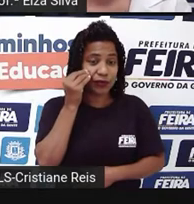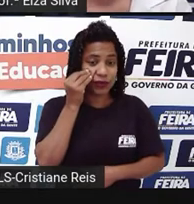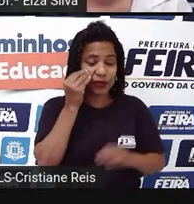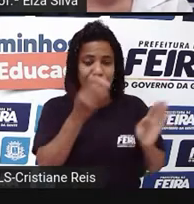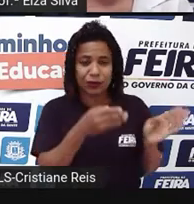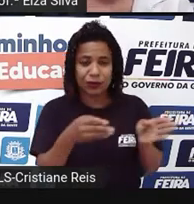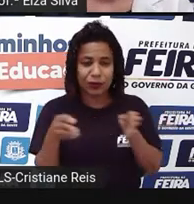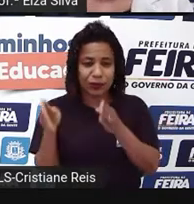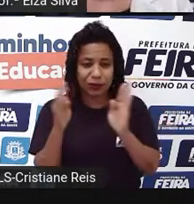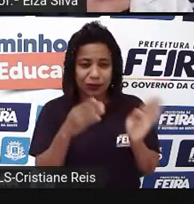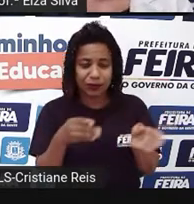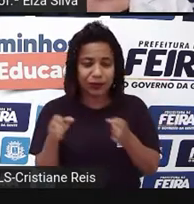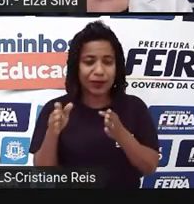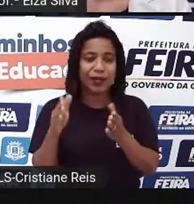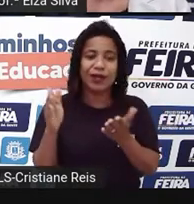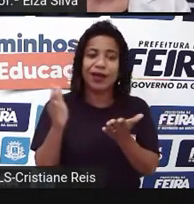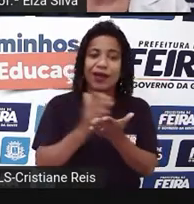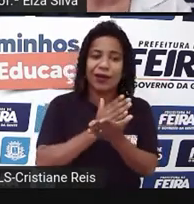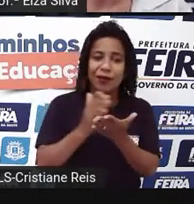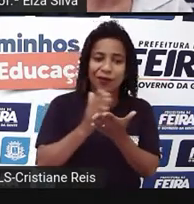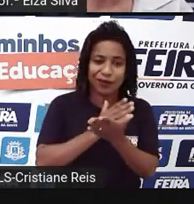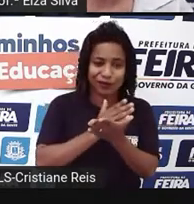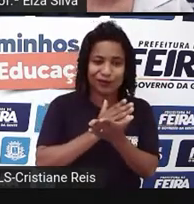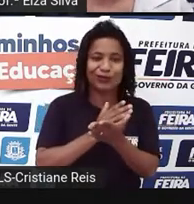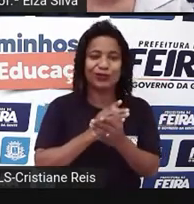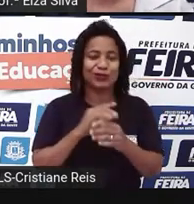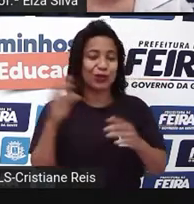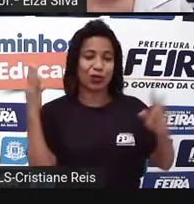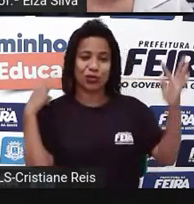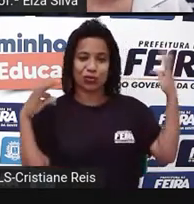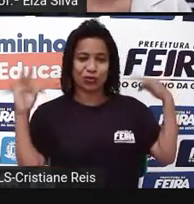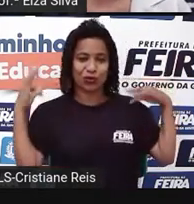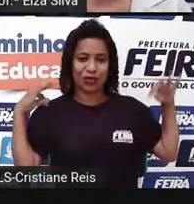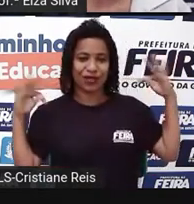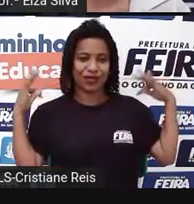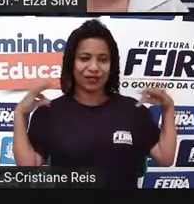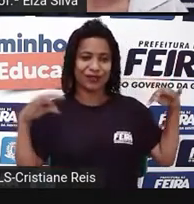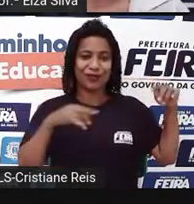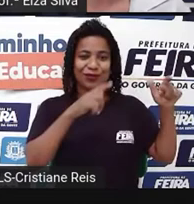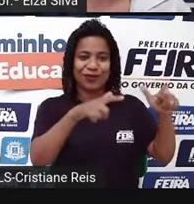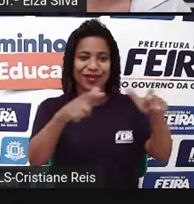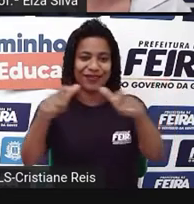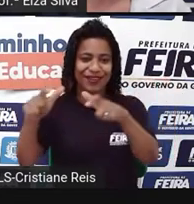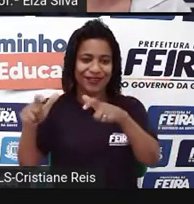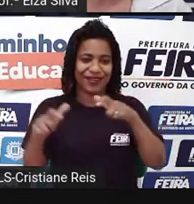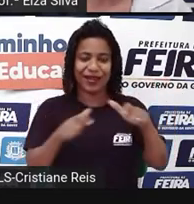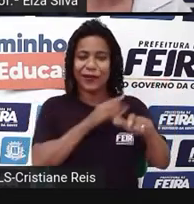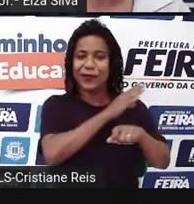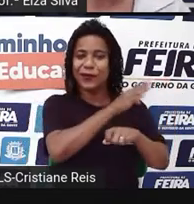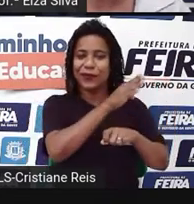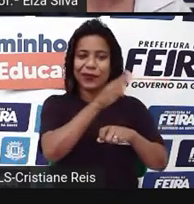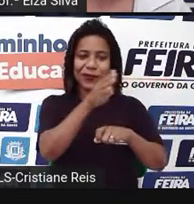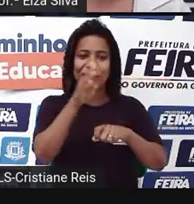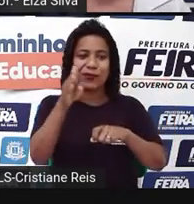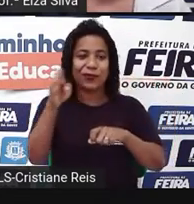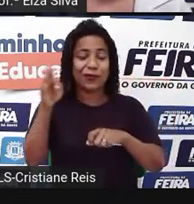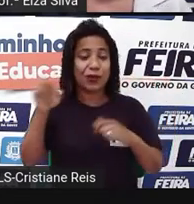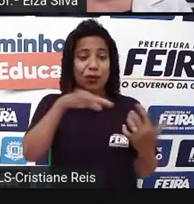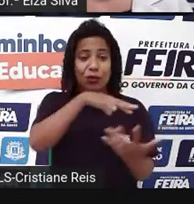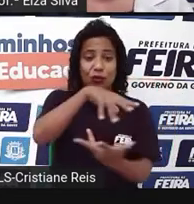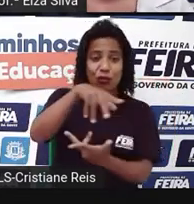decorrer da aula, alguns desses pontos turísticos, né, dessas atrações turísticas que são mundialmente